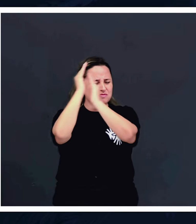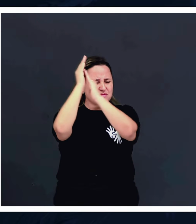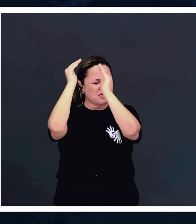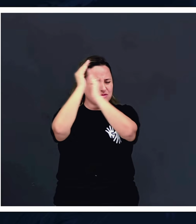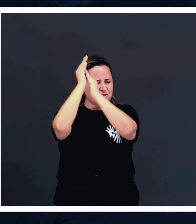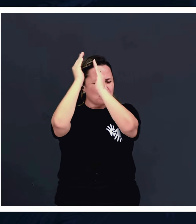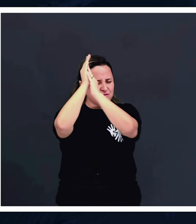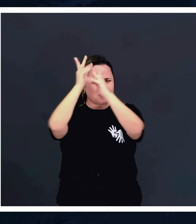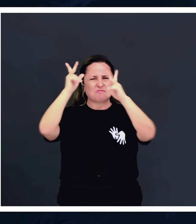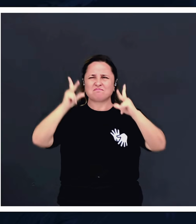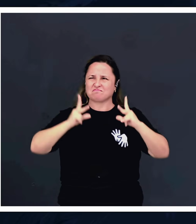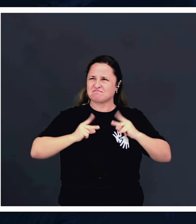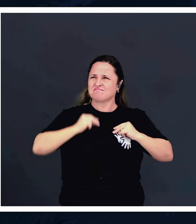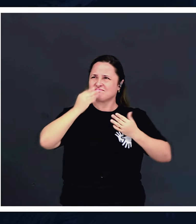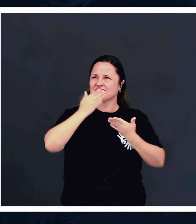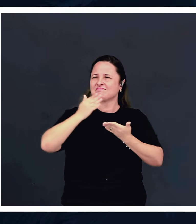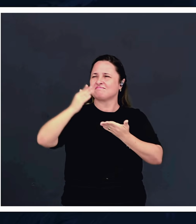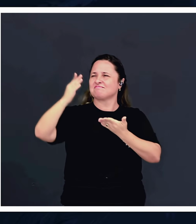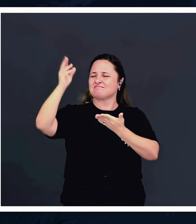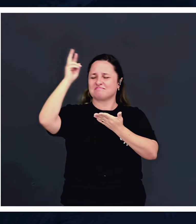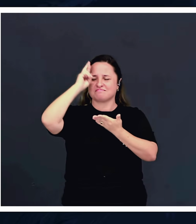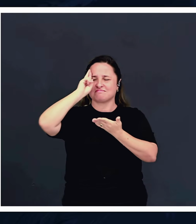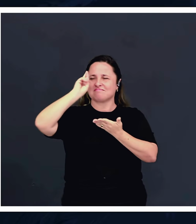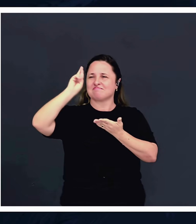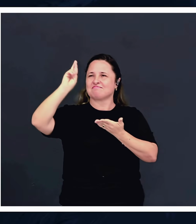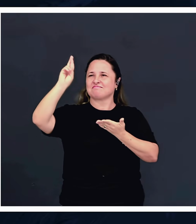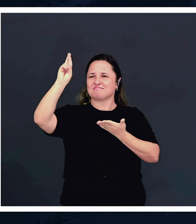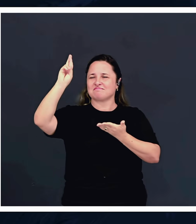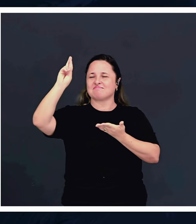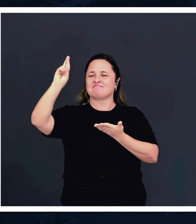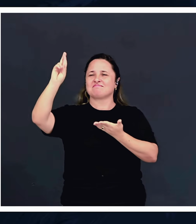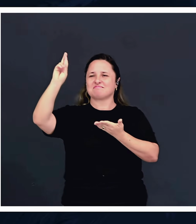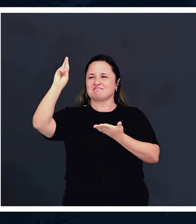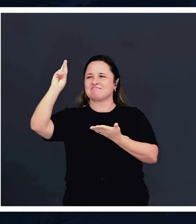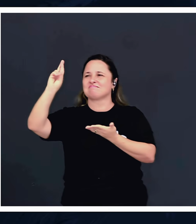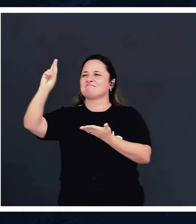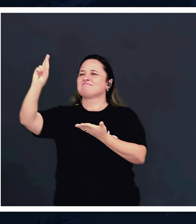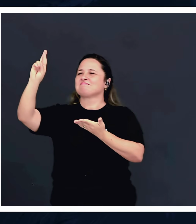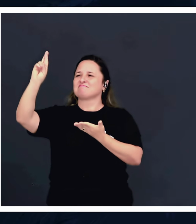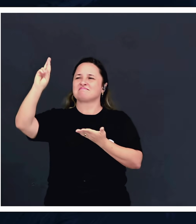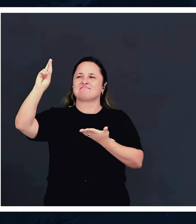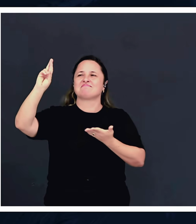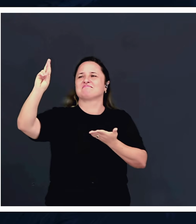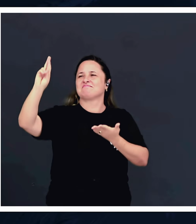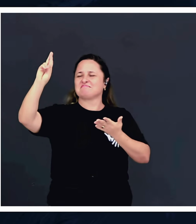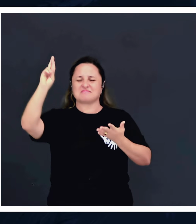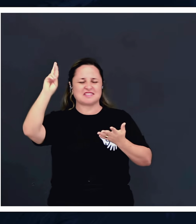Digno do meu louvor, só Tu és, Senhor. Deixa eu ouvir sua voz, diga isso.